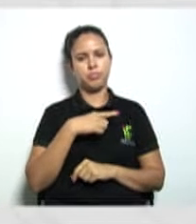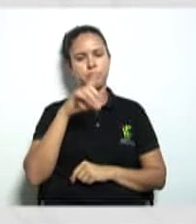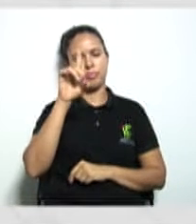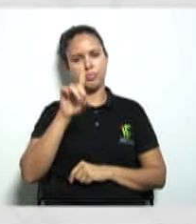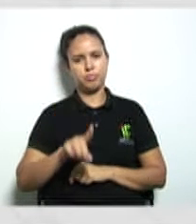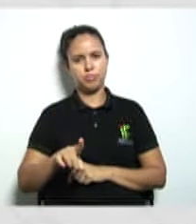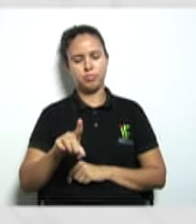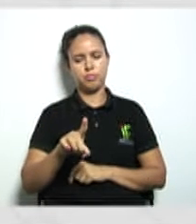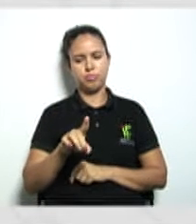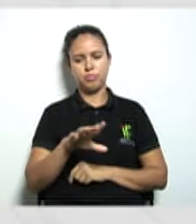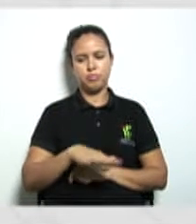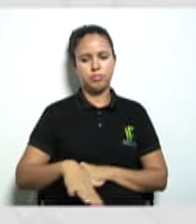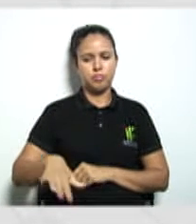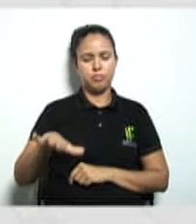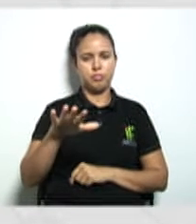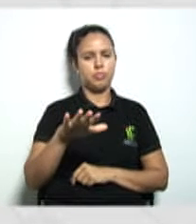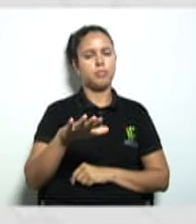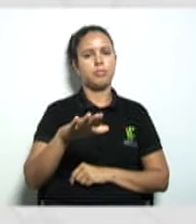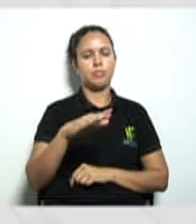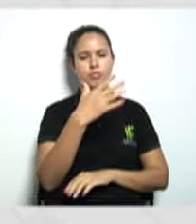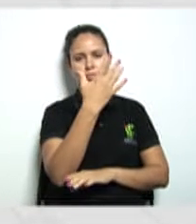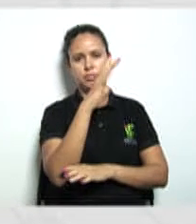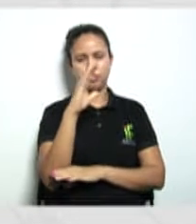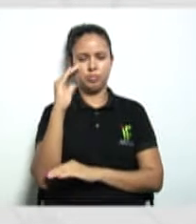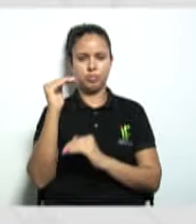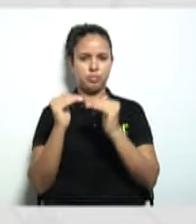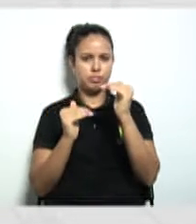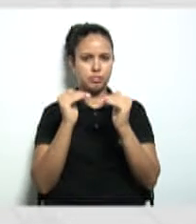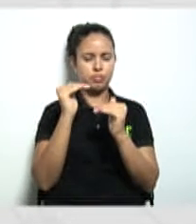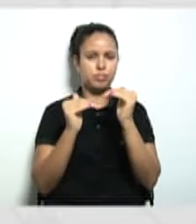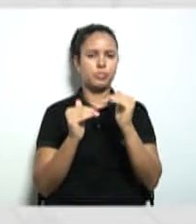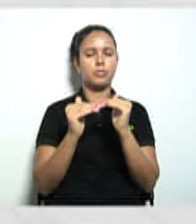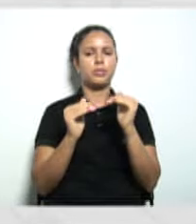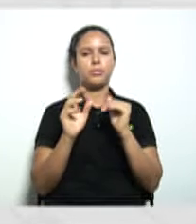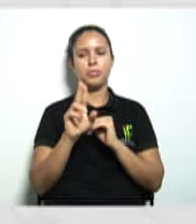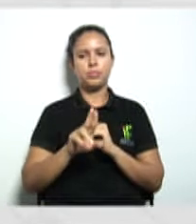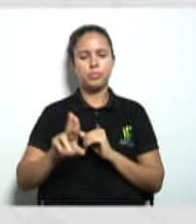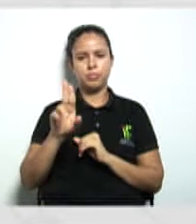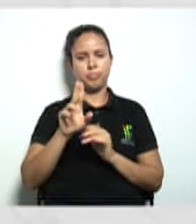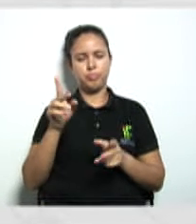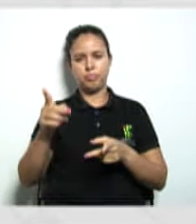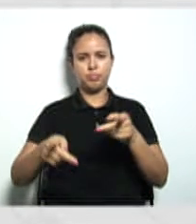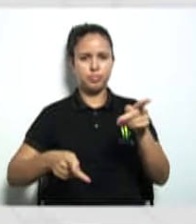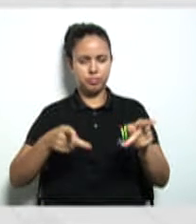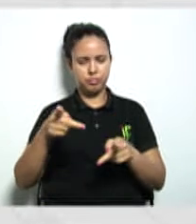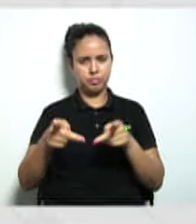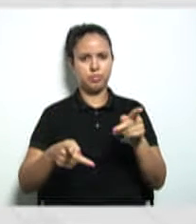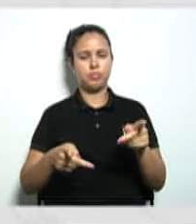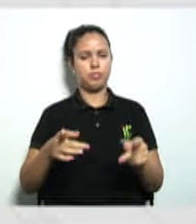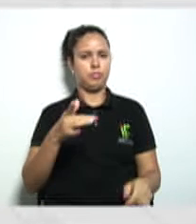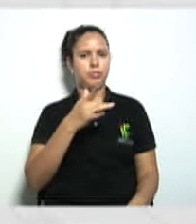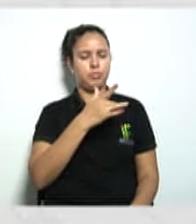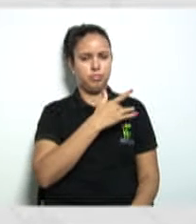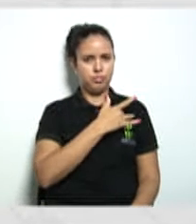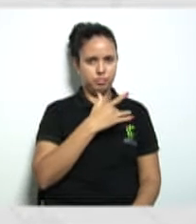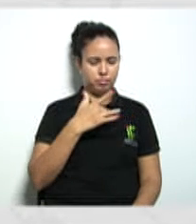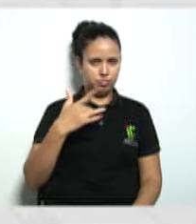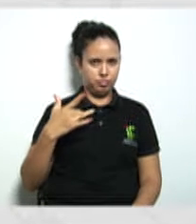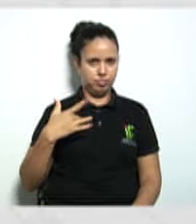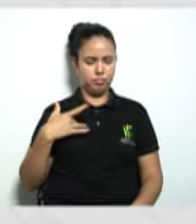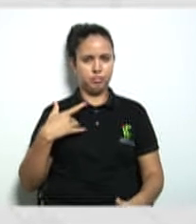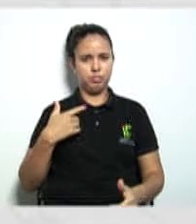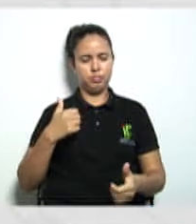equilibrado, bem de uso comum do povo e essencial à sadia qualidade de vida, impondo-se ao poder público e à